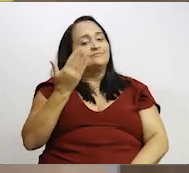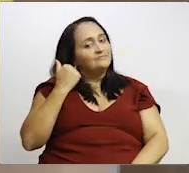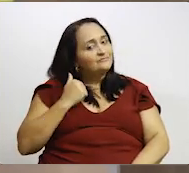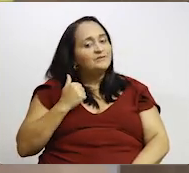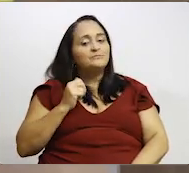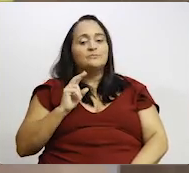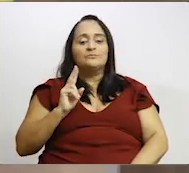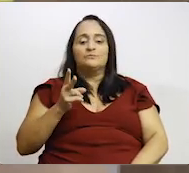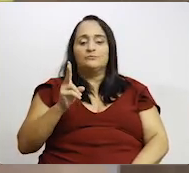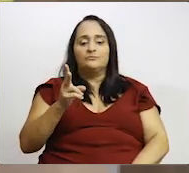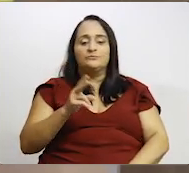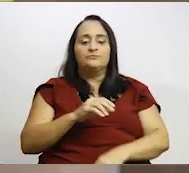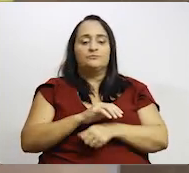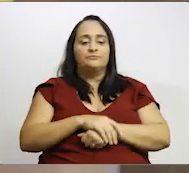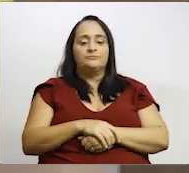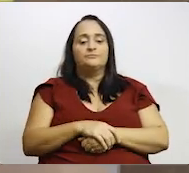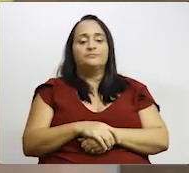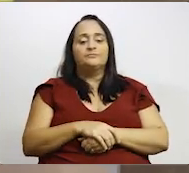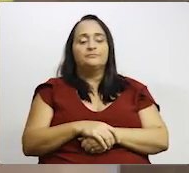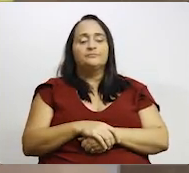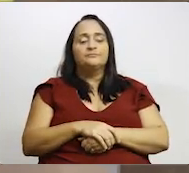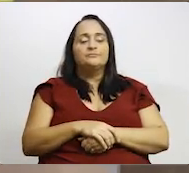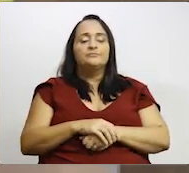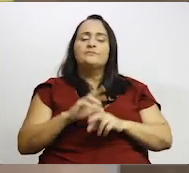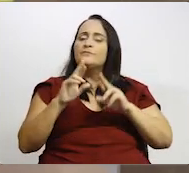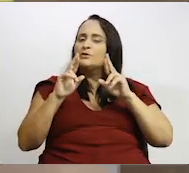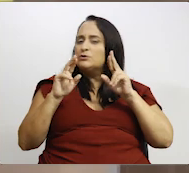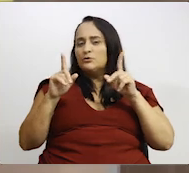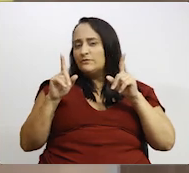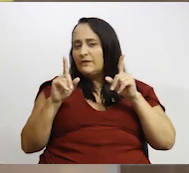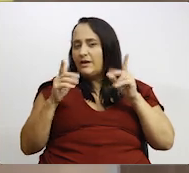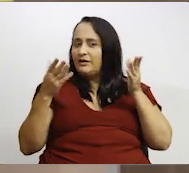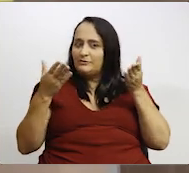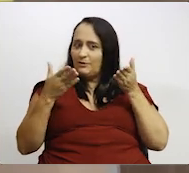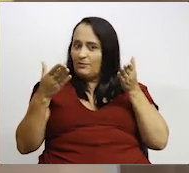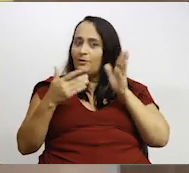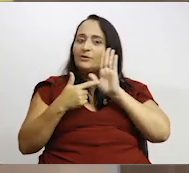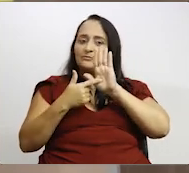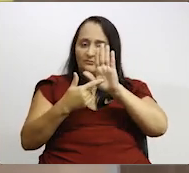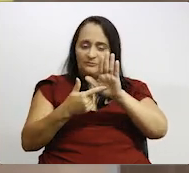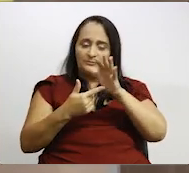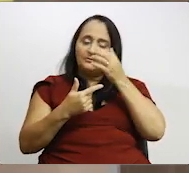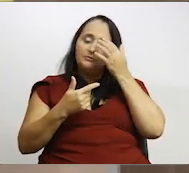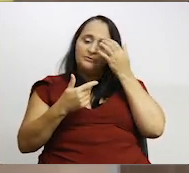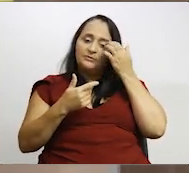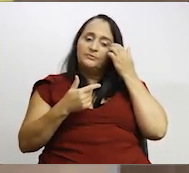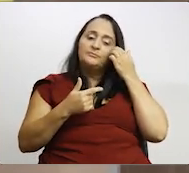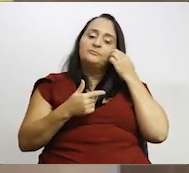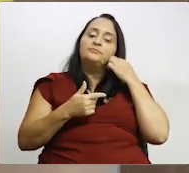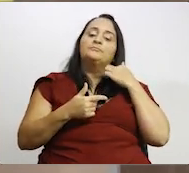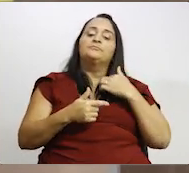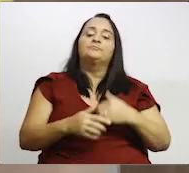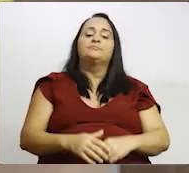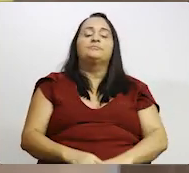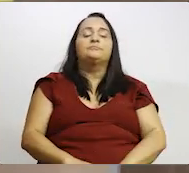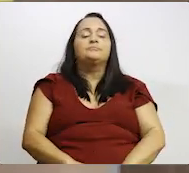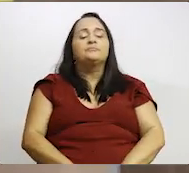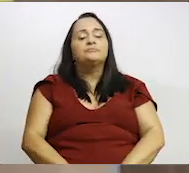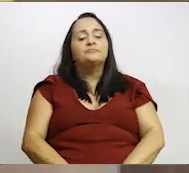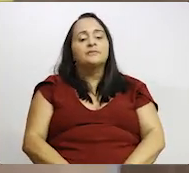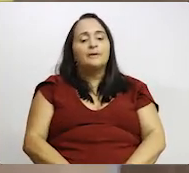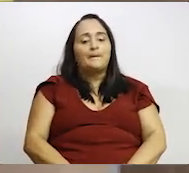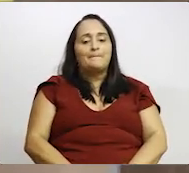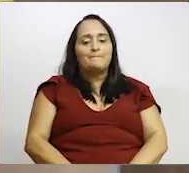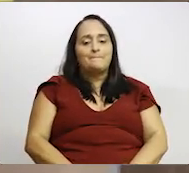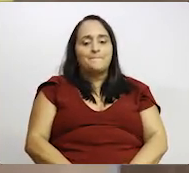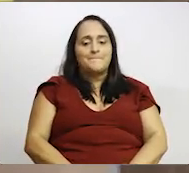Então, vamos adiante com uma situação um pouco diferente agora com o